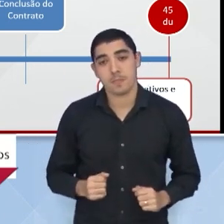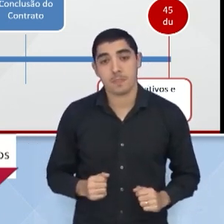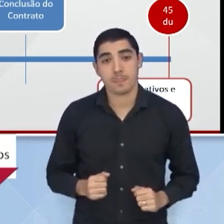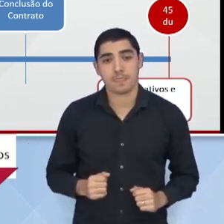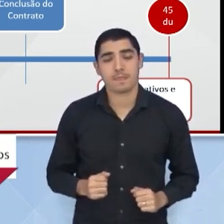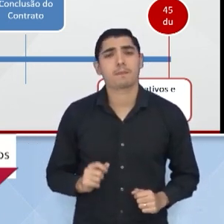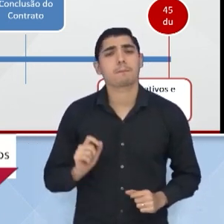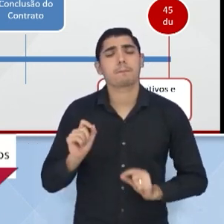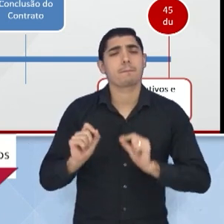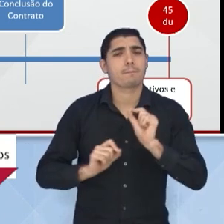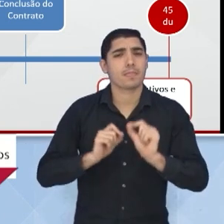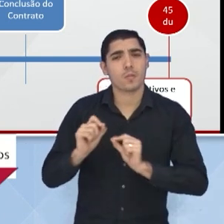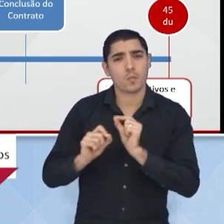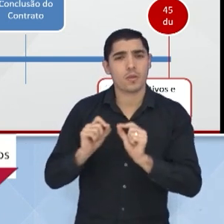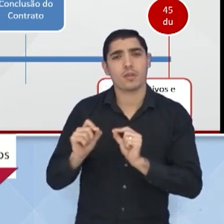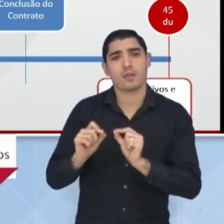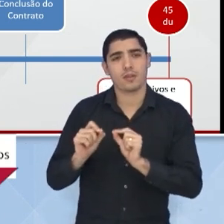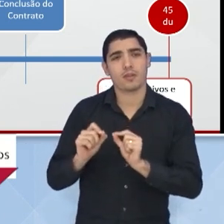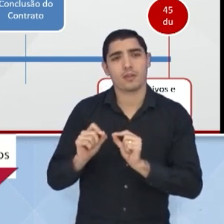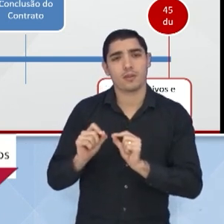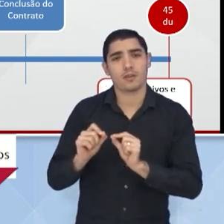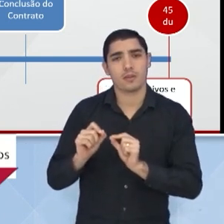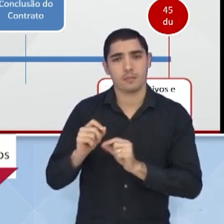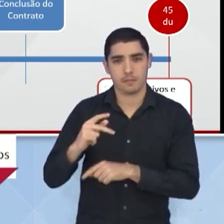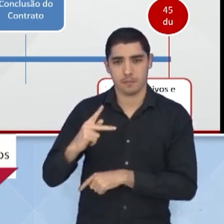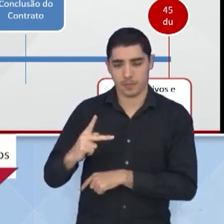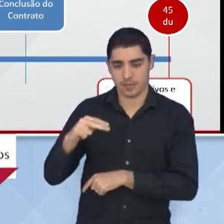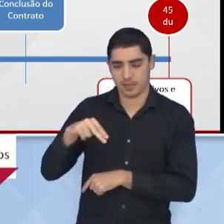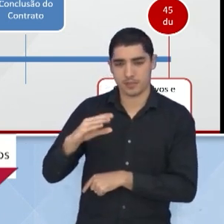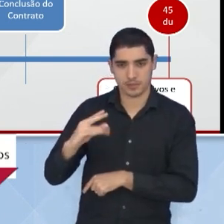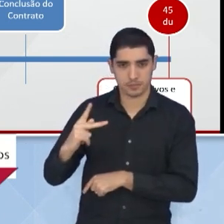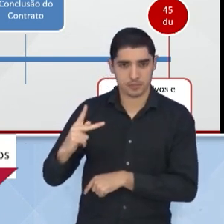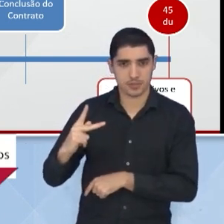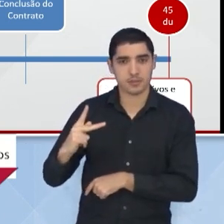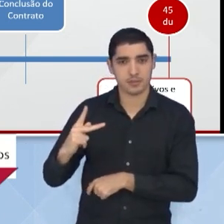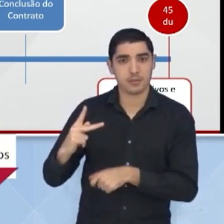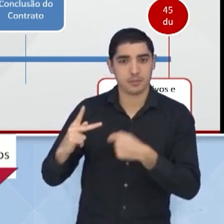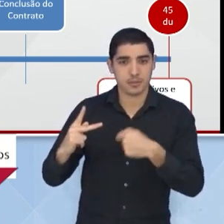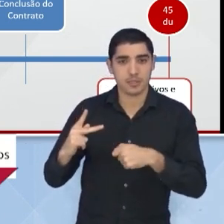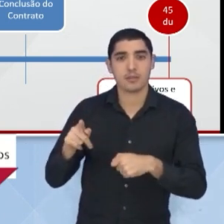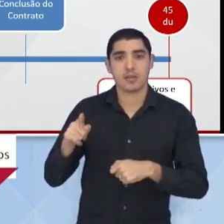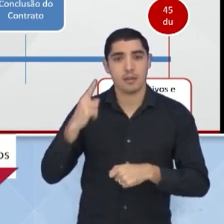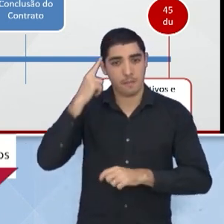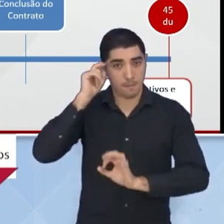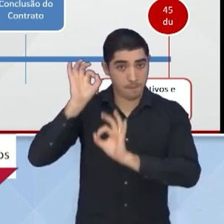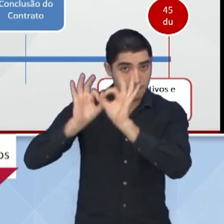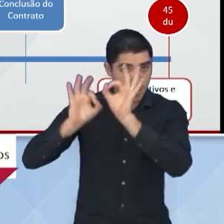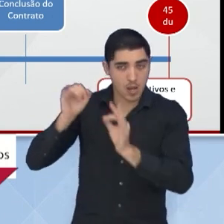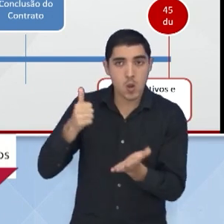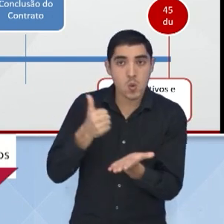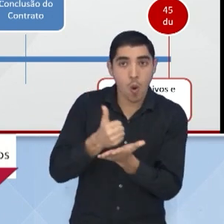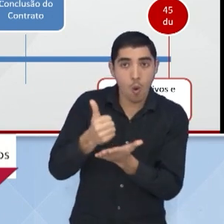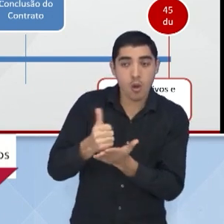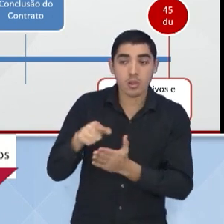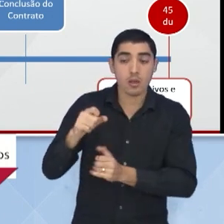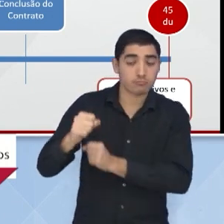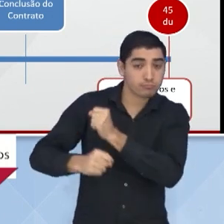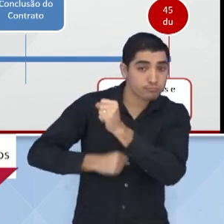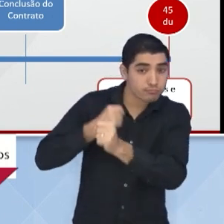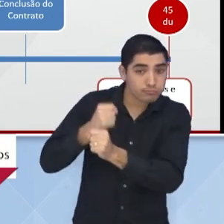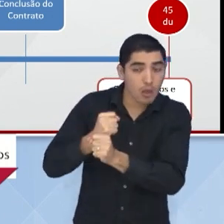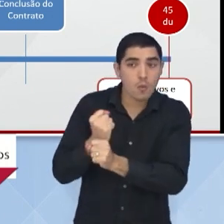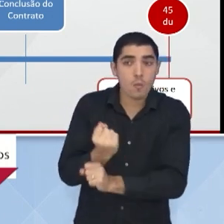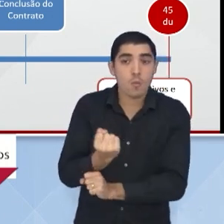que mais tem que constar no plano no pncp né o eh planos de contratação anual catálogos eletrônicos de